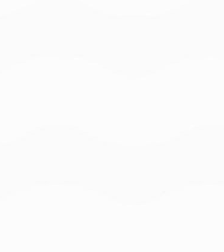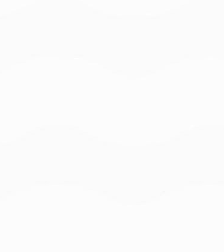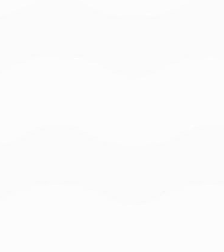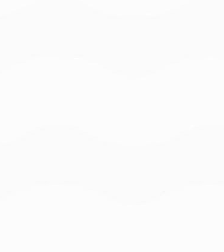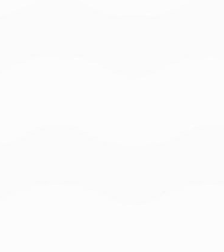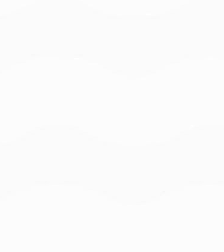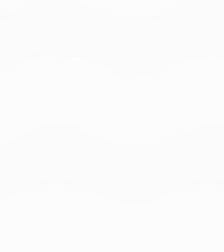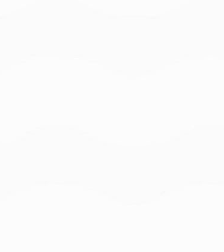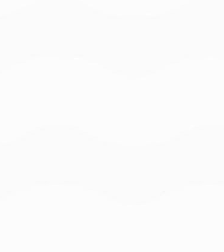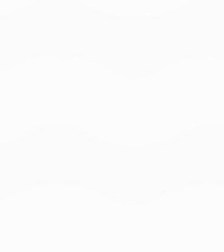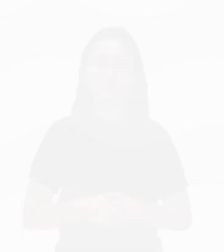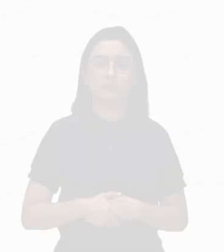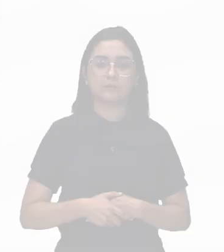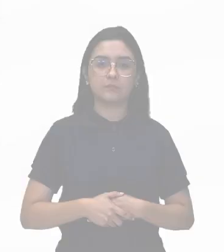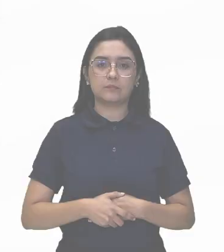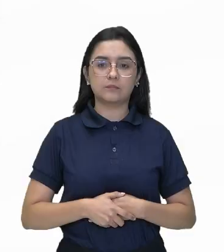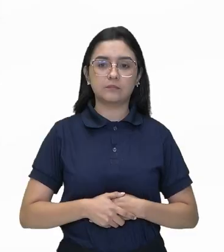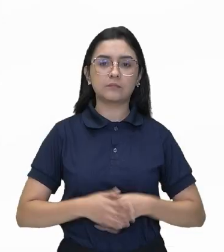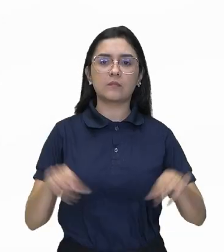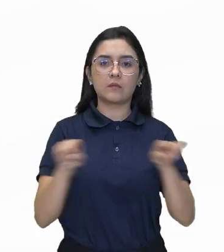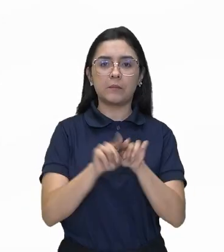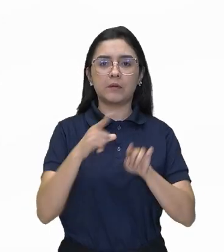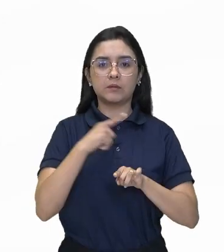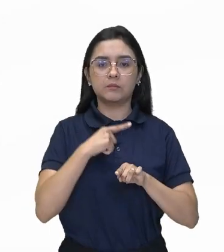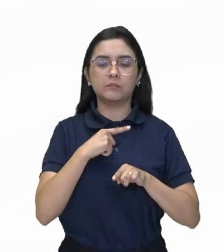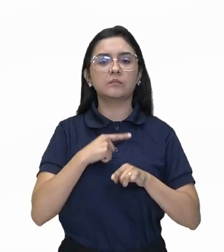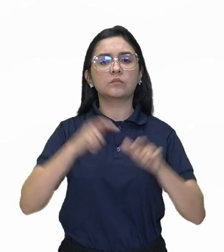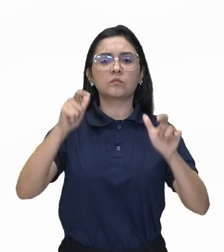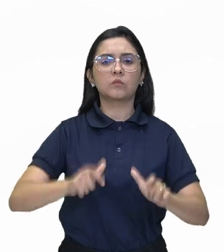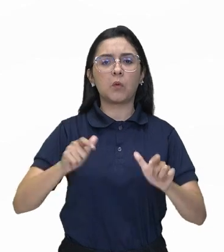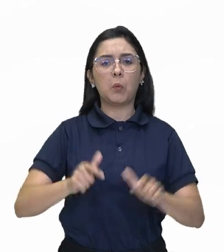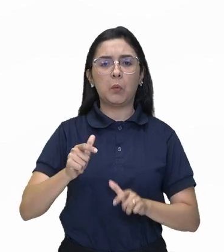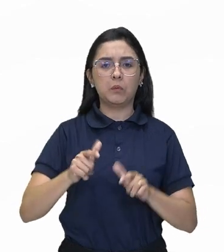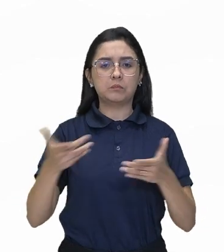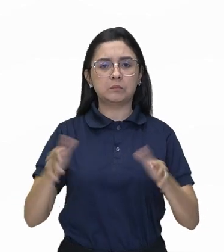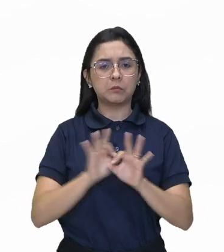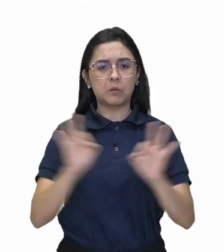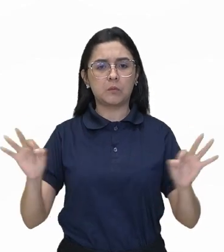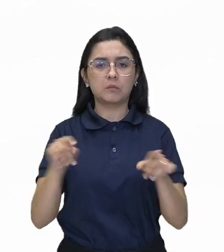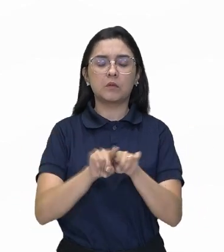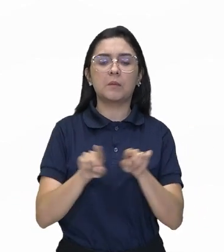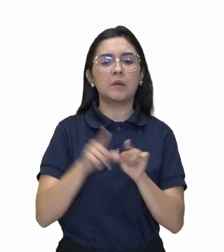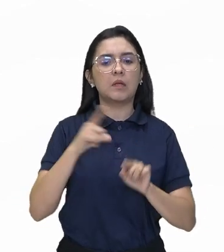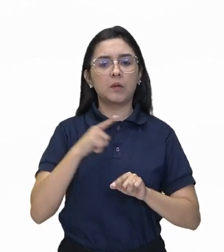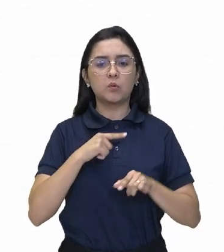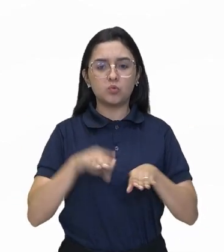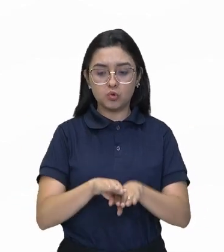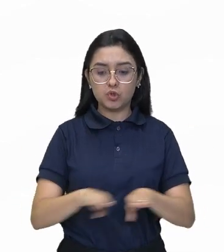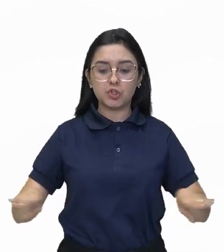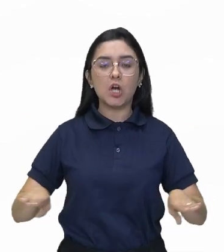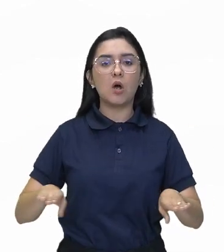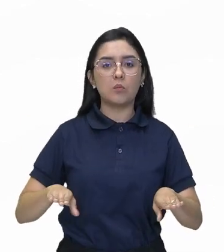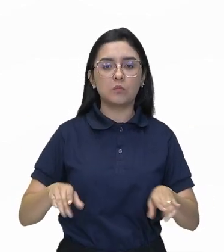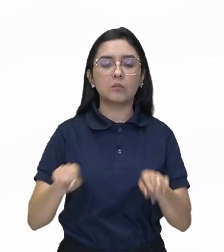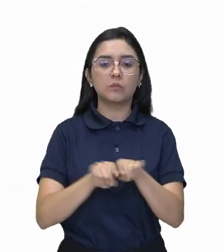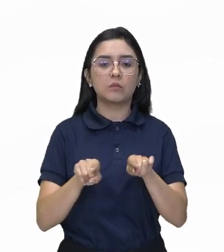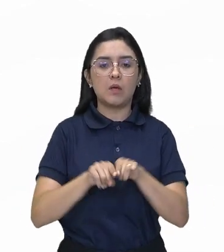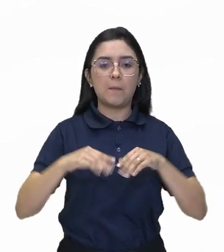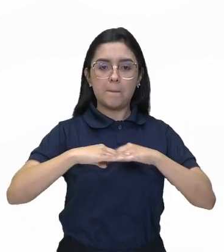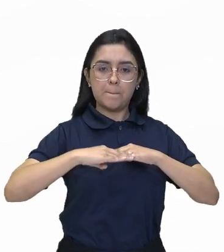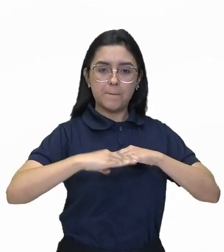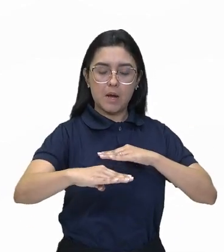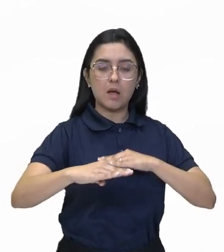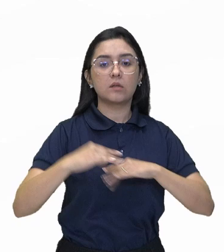onde mantém toda a estrutura ainda desde o seu início, a questão do chão, do tablado,